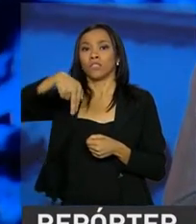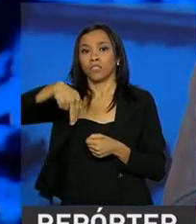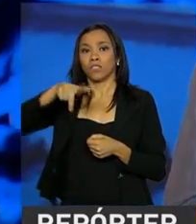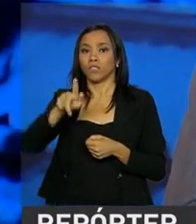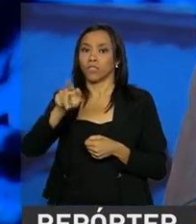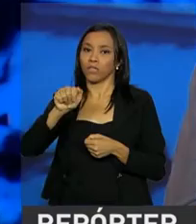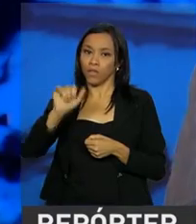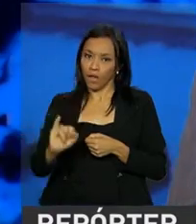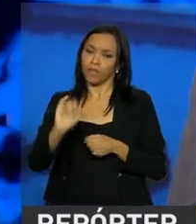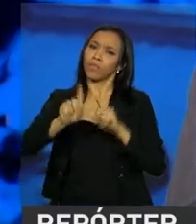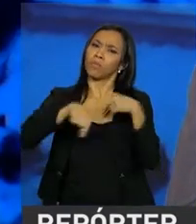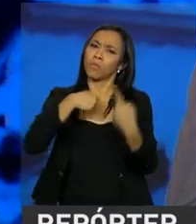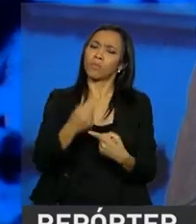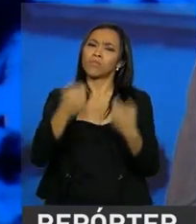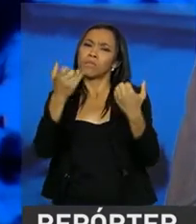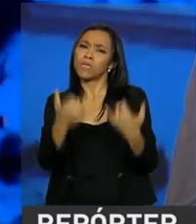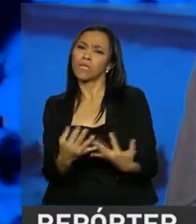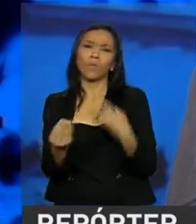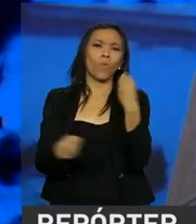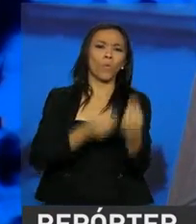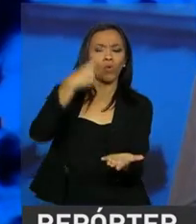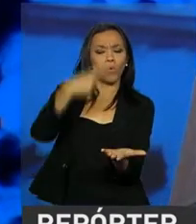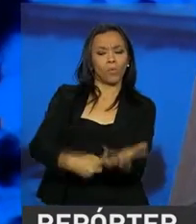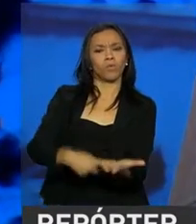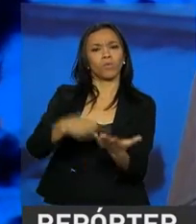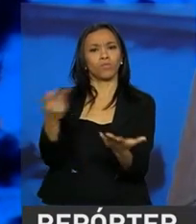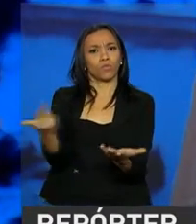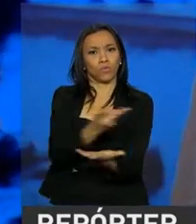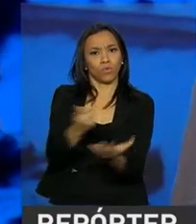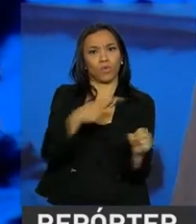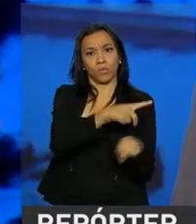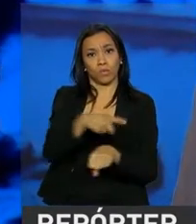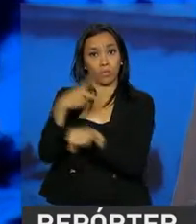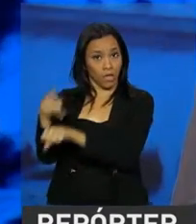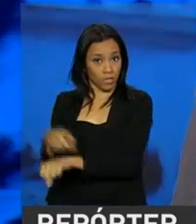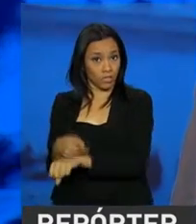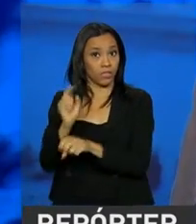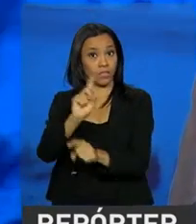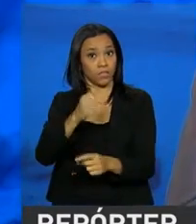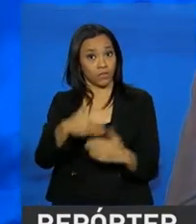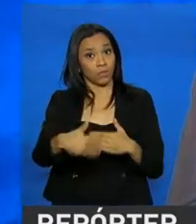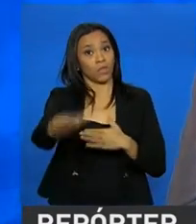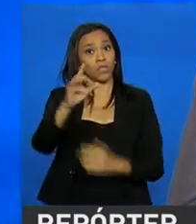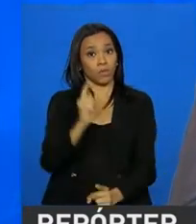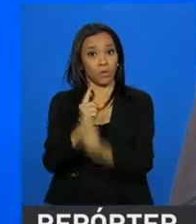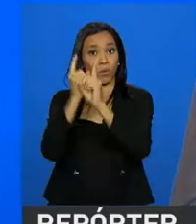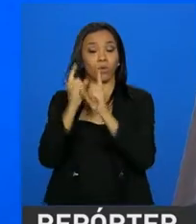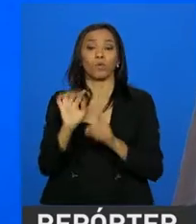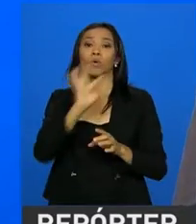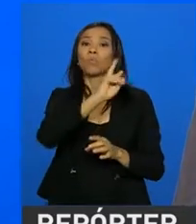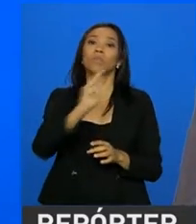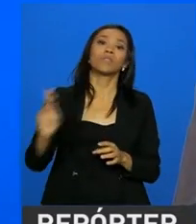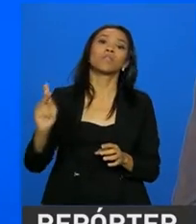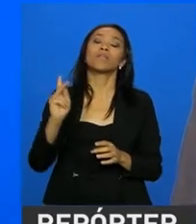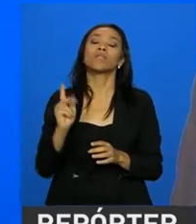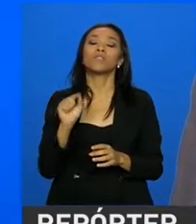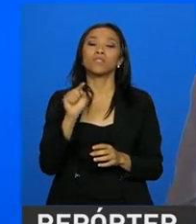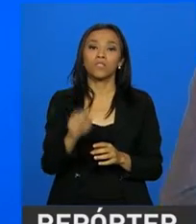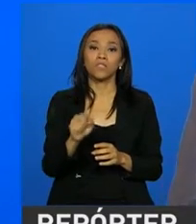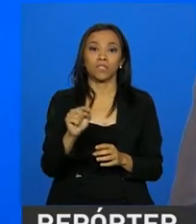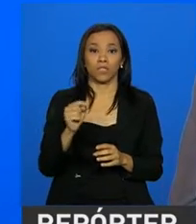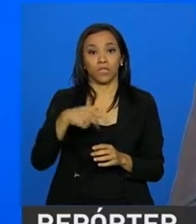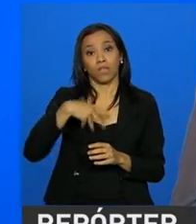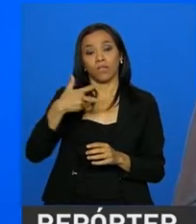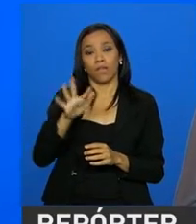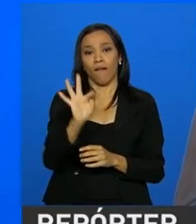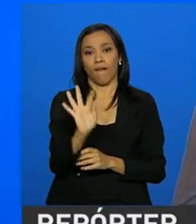o que representam os acordos fechados entre Brasil e China durante esse encontro. O presidente e os ministros da Fazenda,